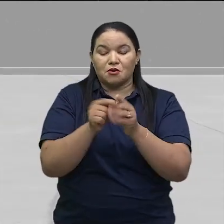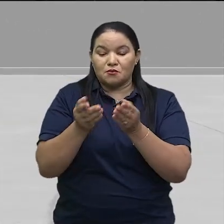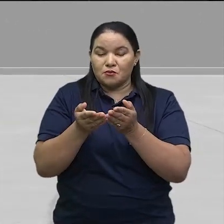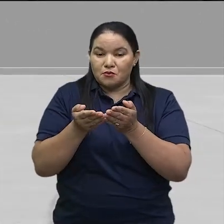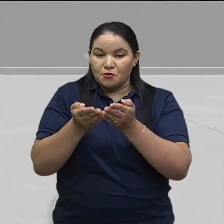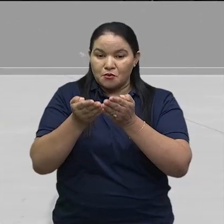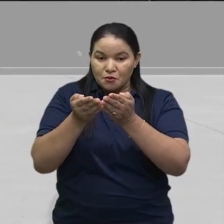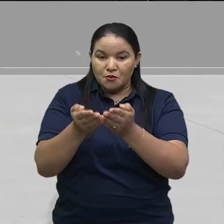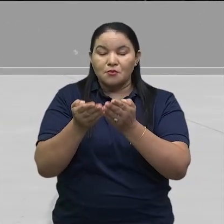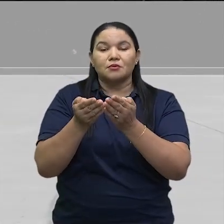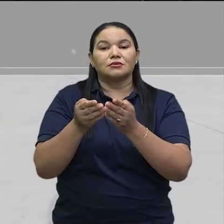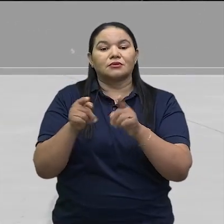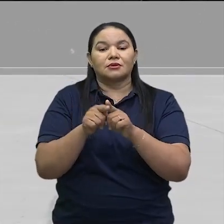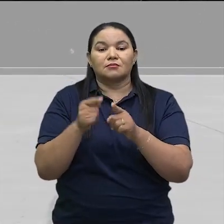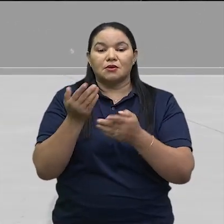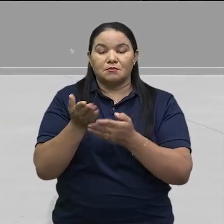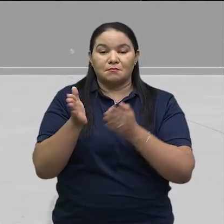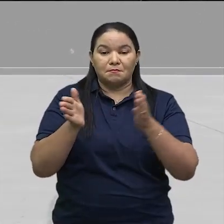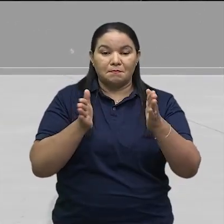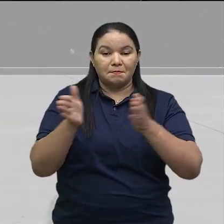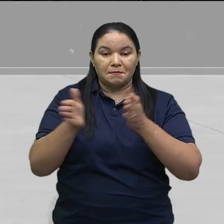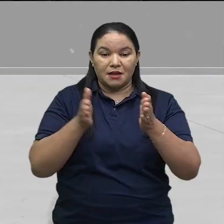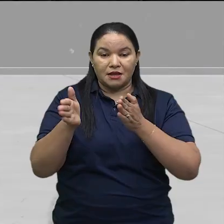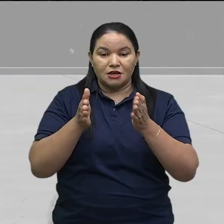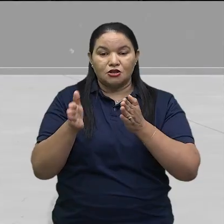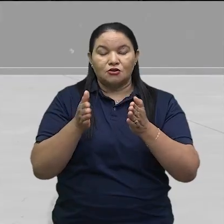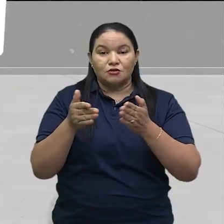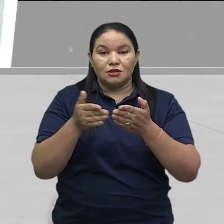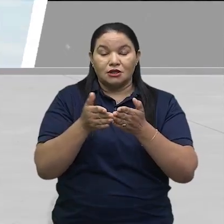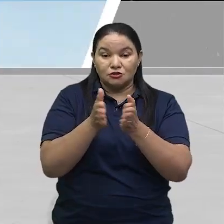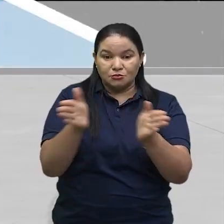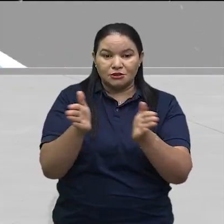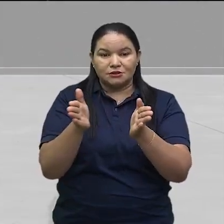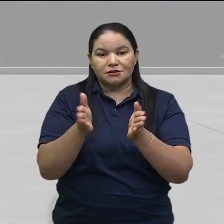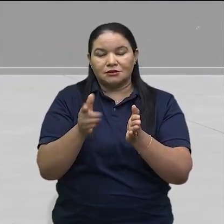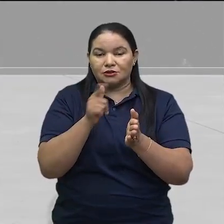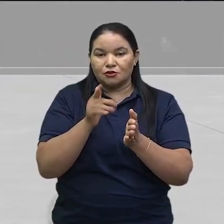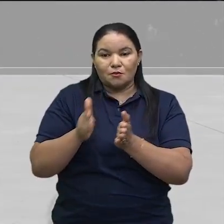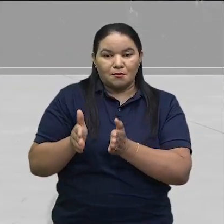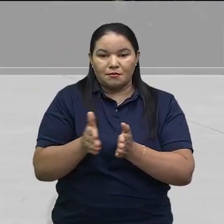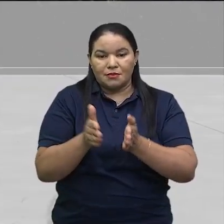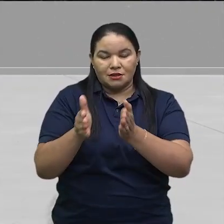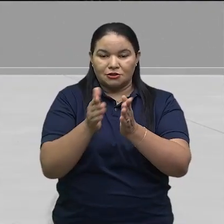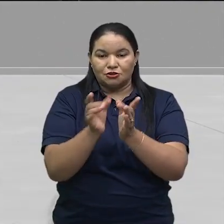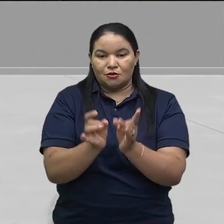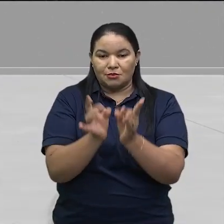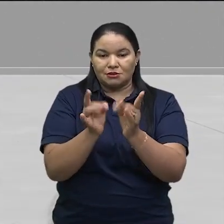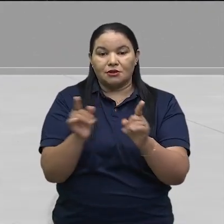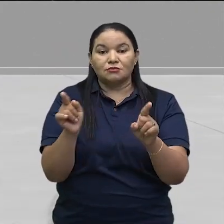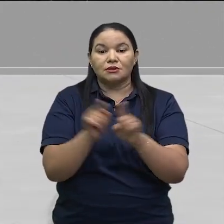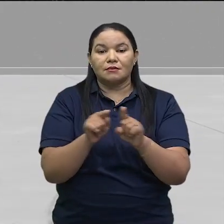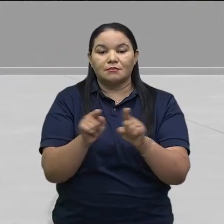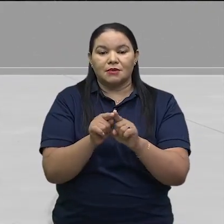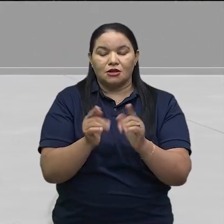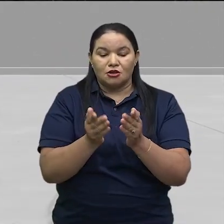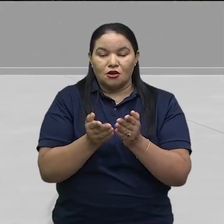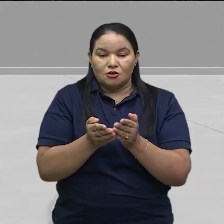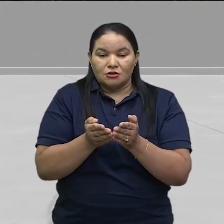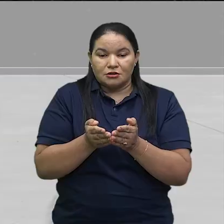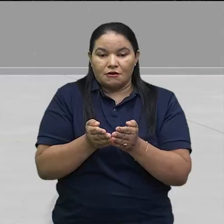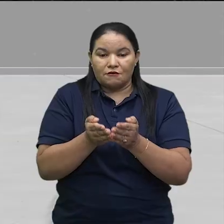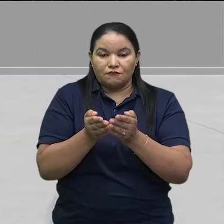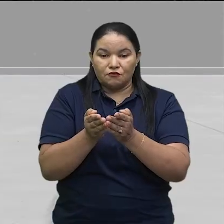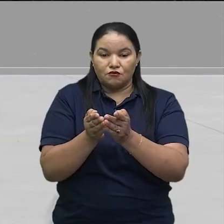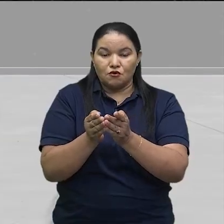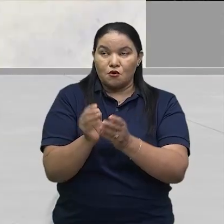por exemplo, do período da expansão marítimo-comercial, né? Tivemos também os navios